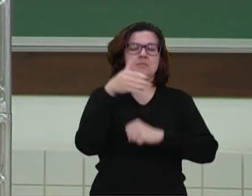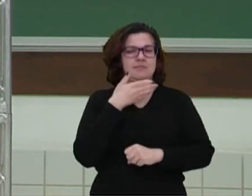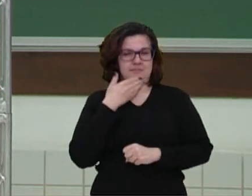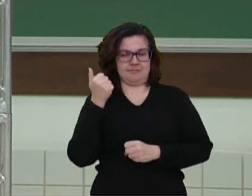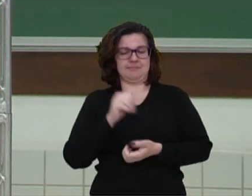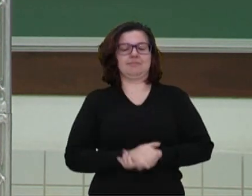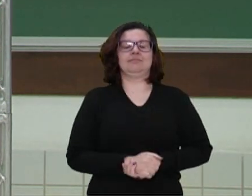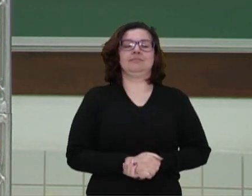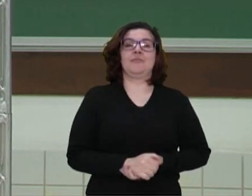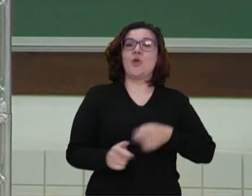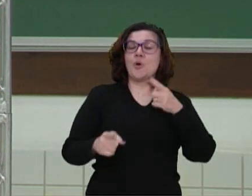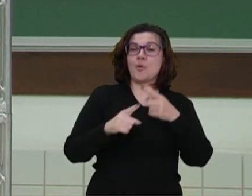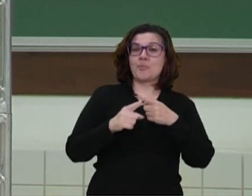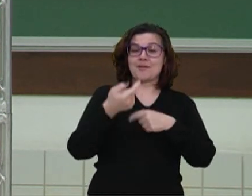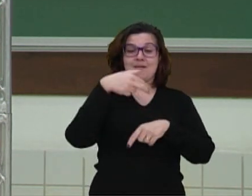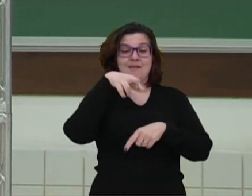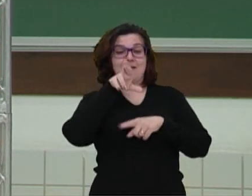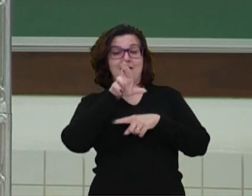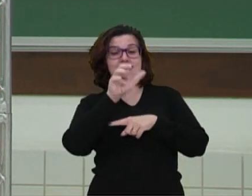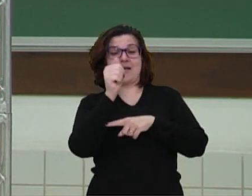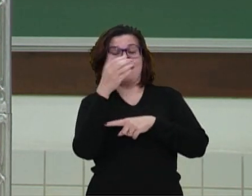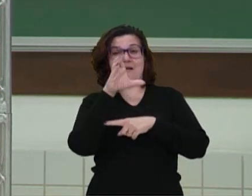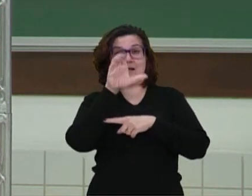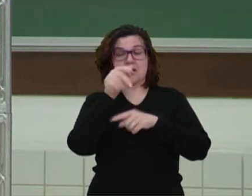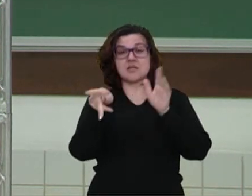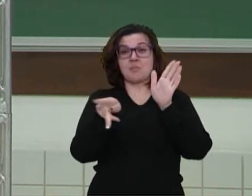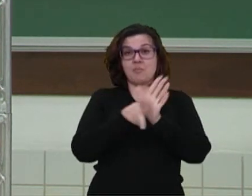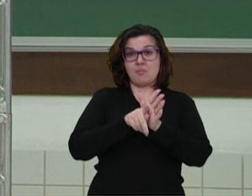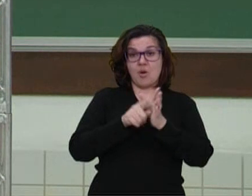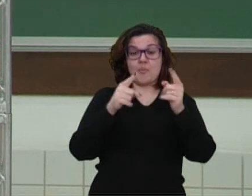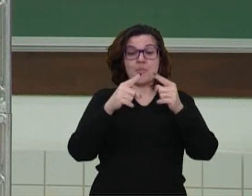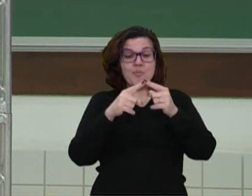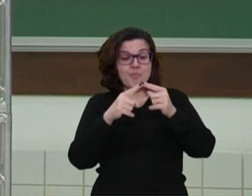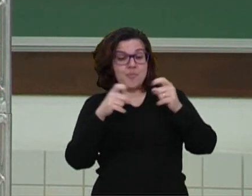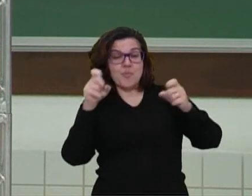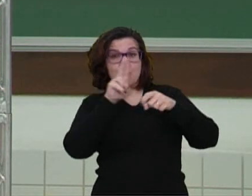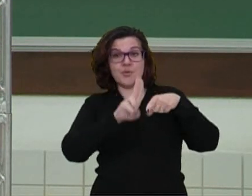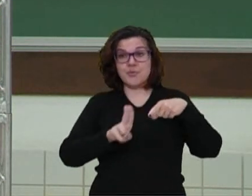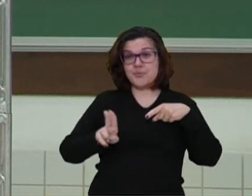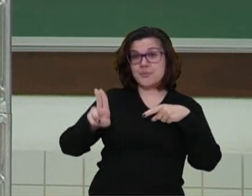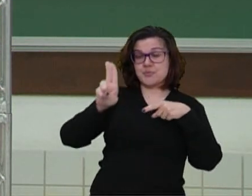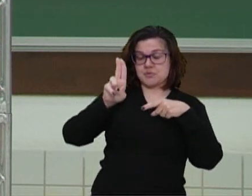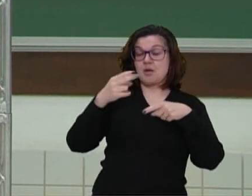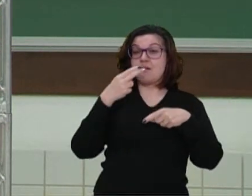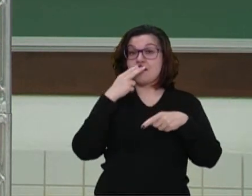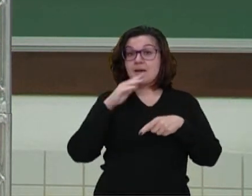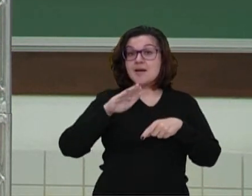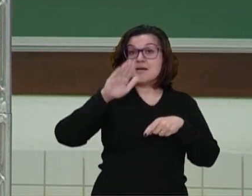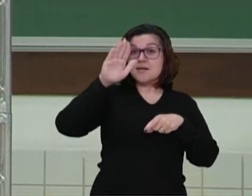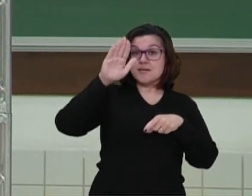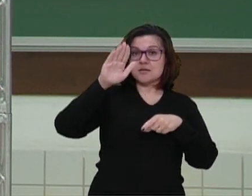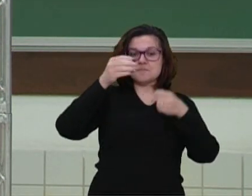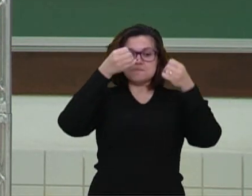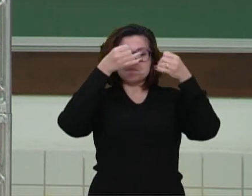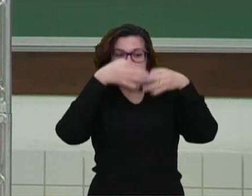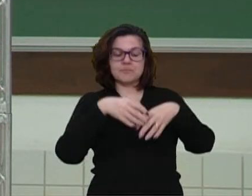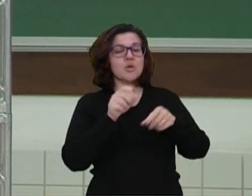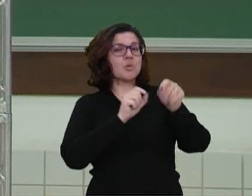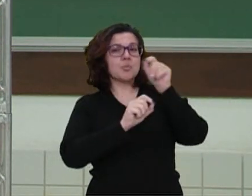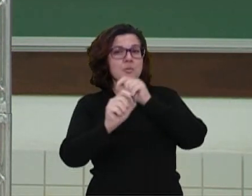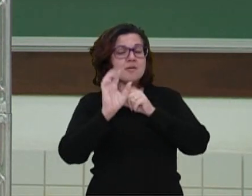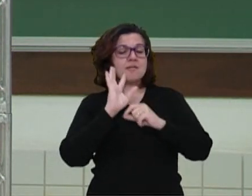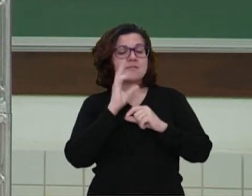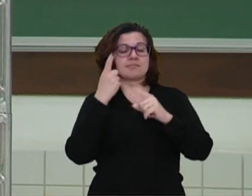dizendo. Porque o conceito de raça é um conceito biológico utilizado por Hitler para justificar o